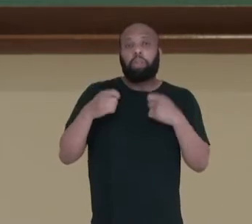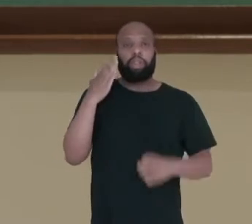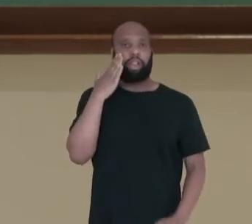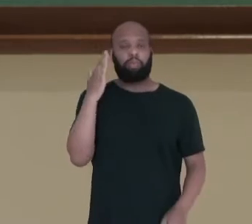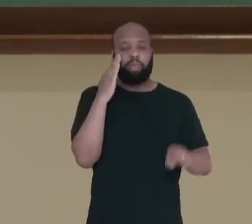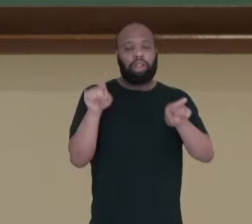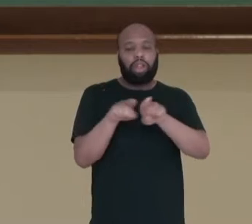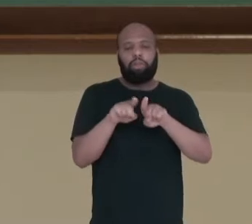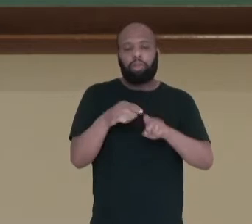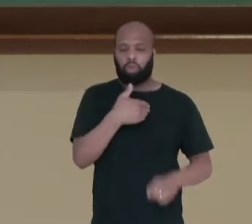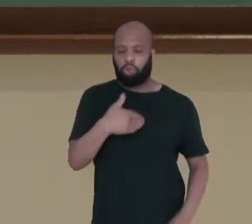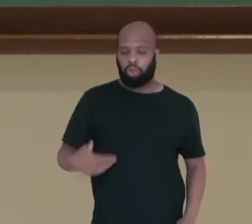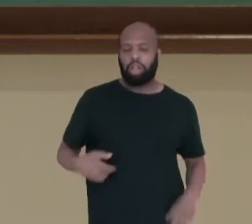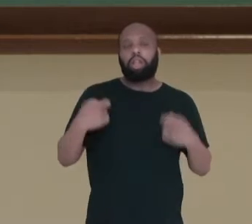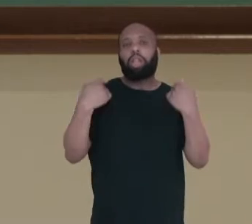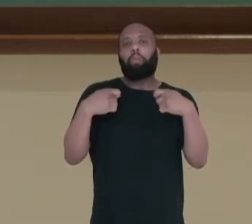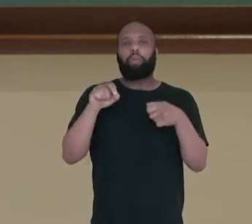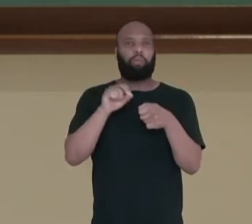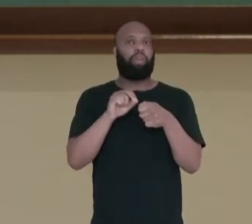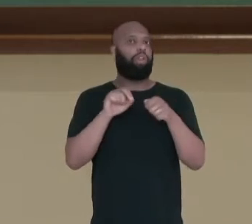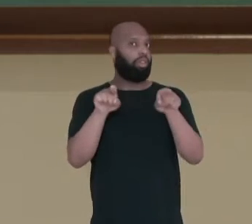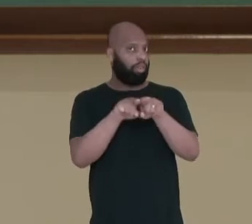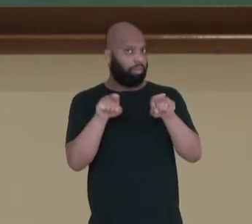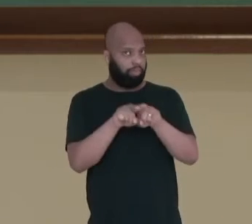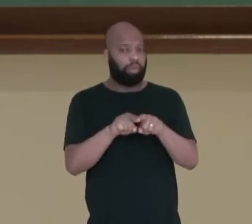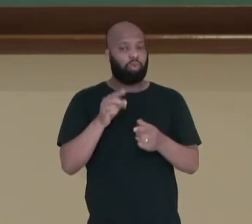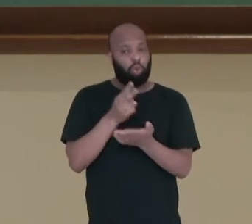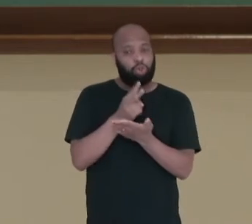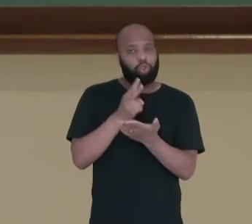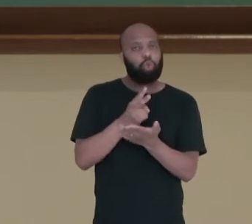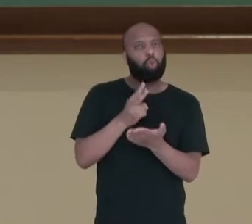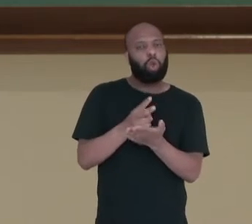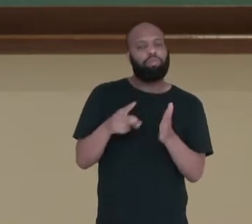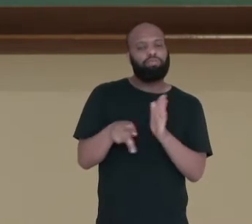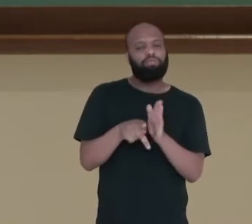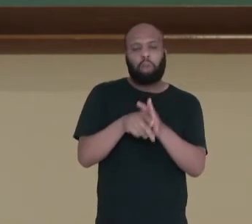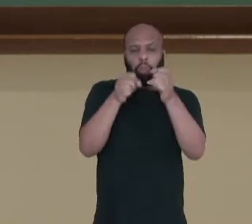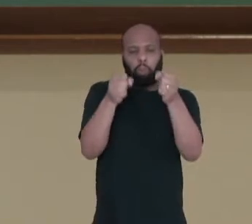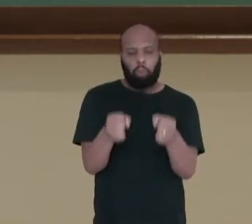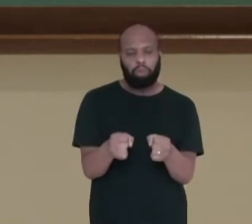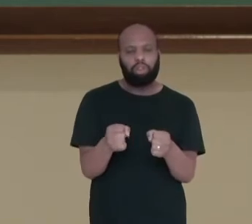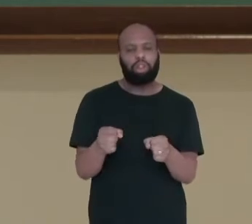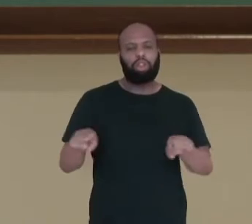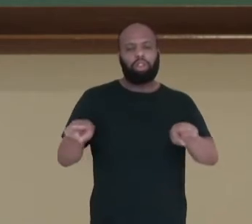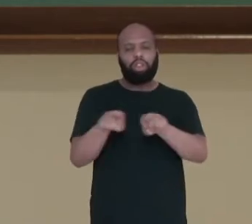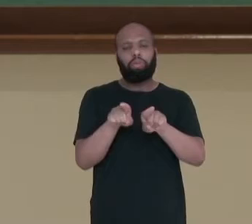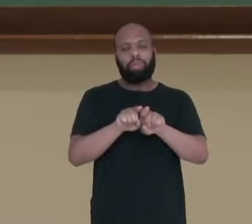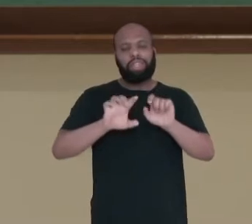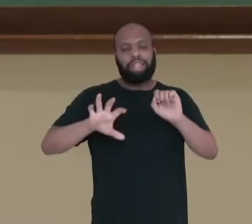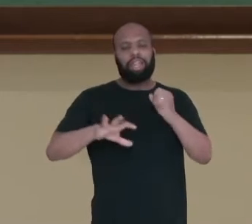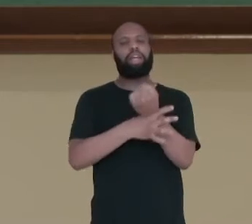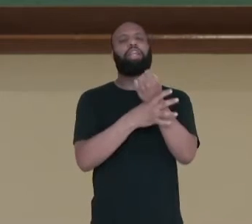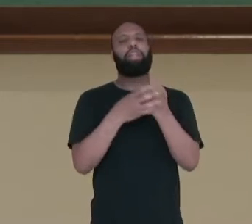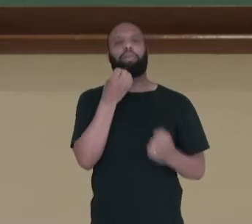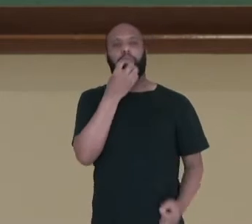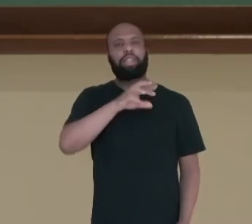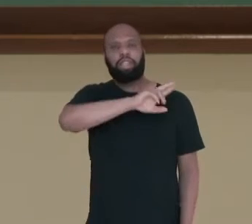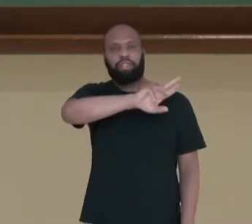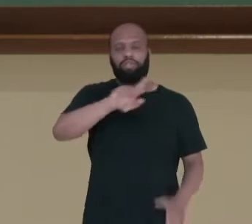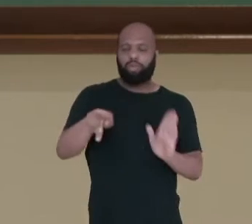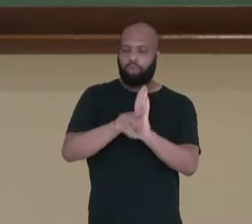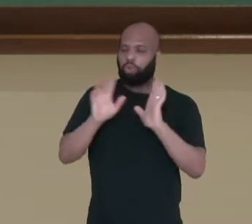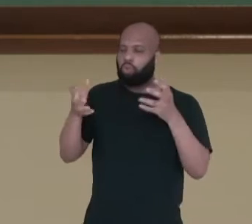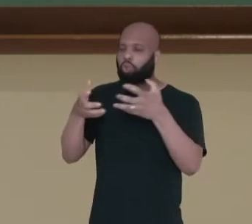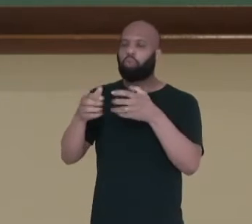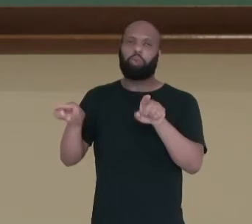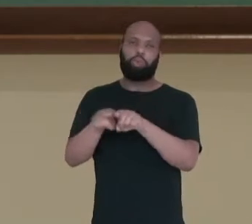saber, o que o governante precisa fazer para se manter no poder, para garantir o bem comum, né? Que